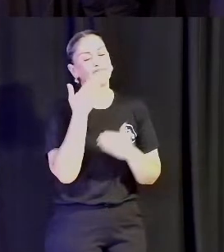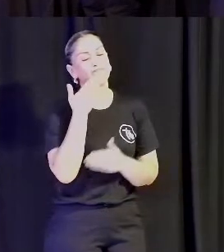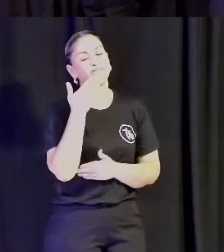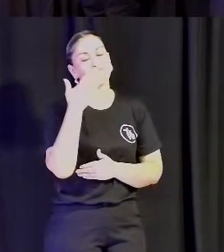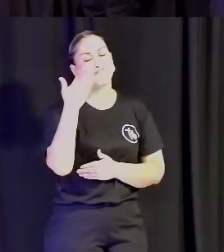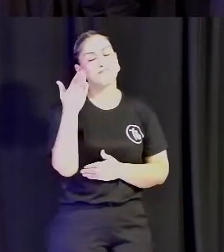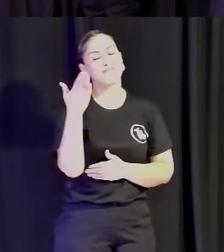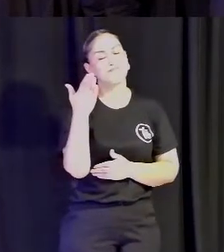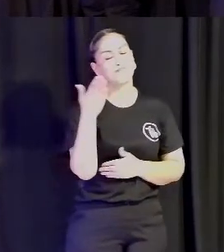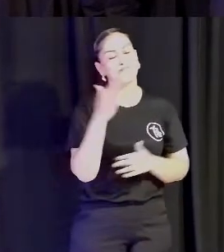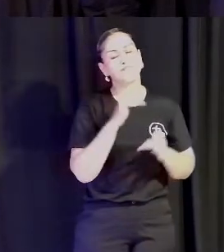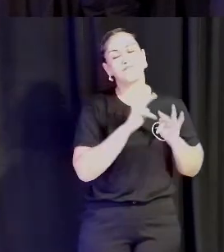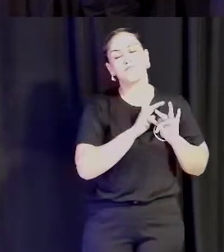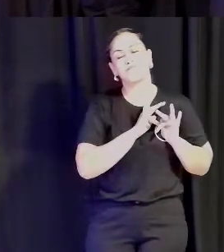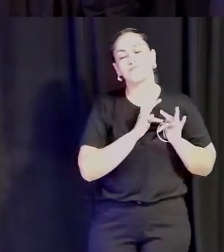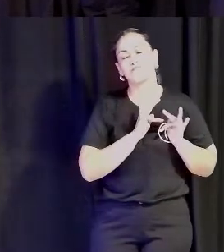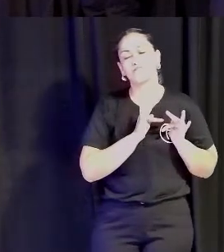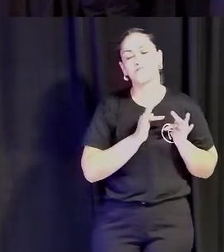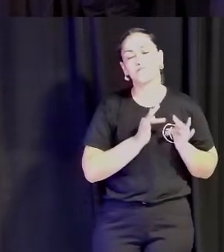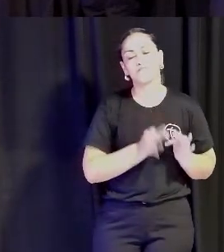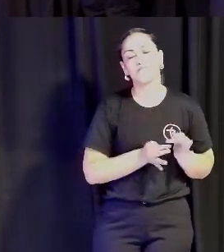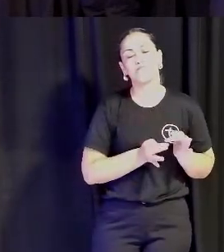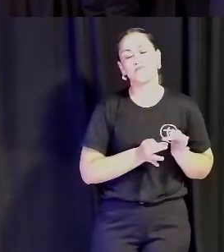Senhor, humildemente,